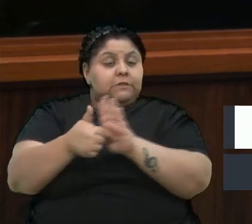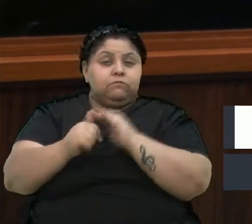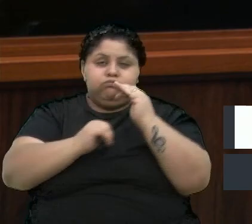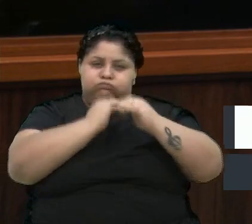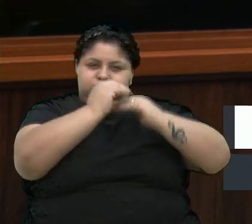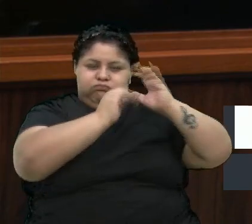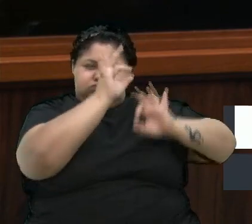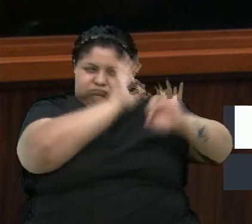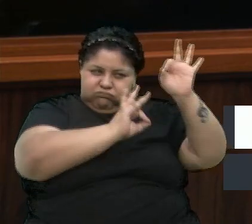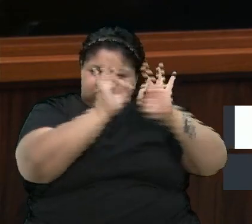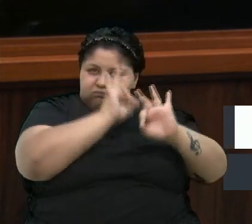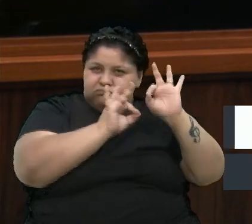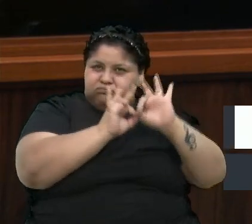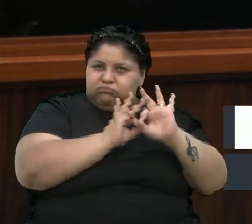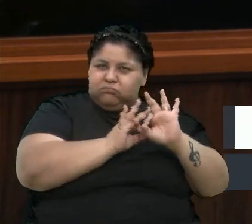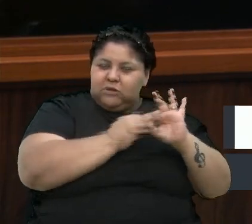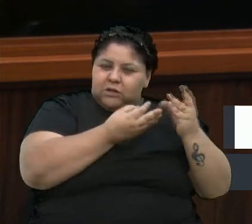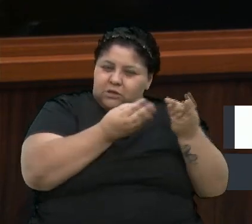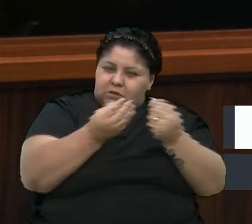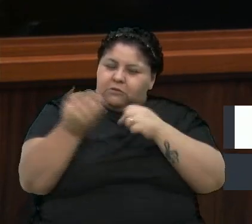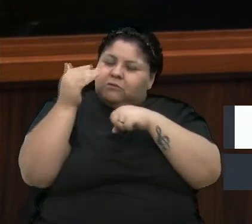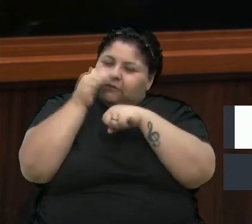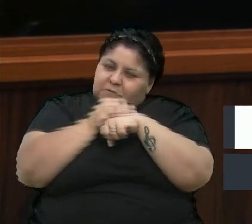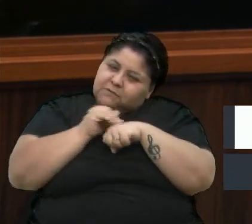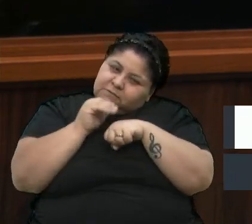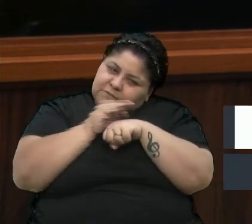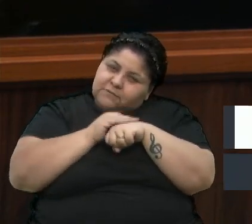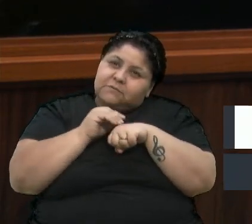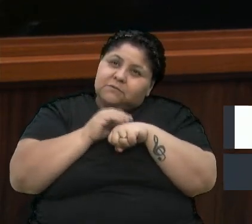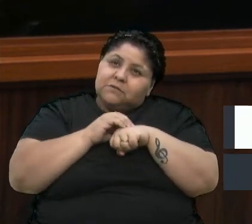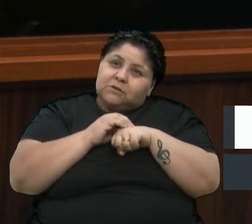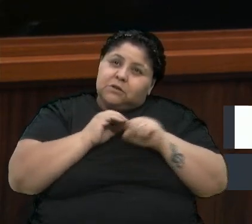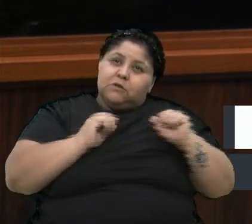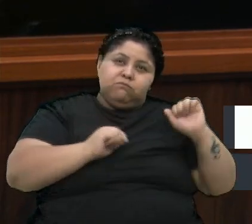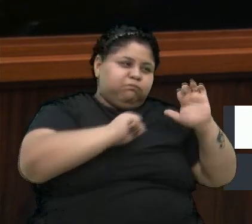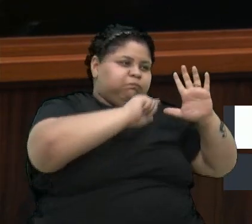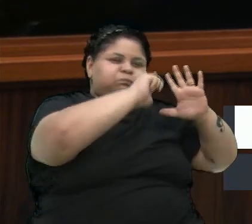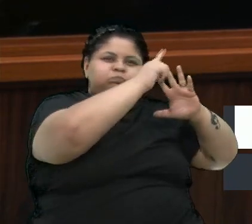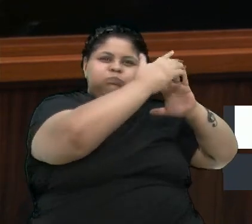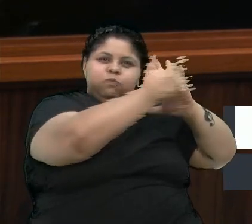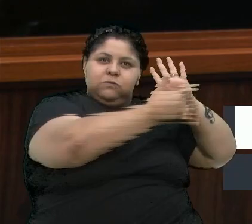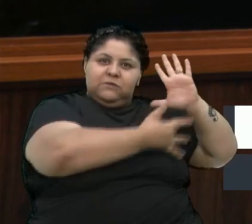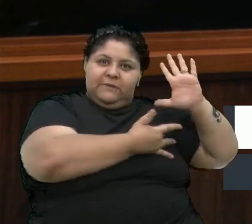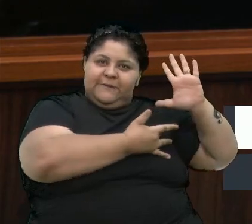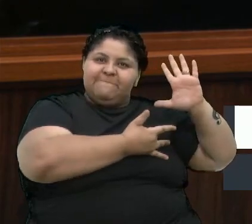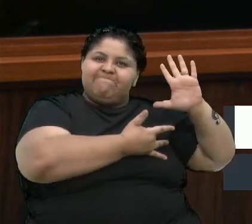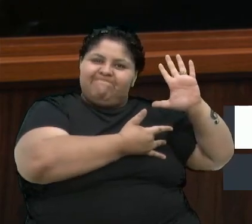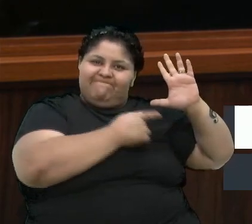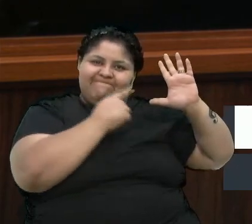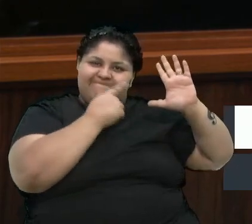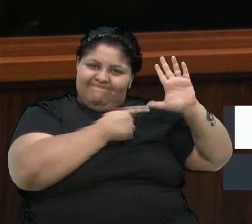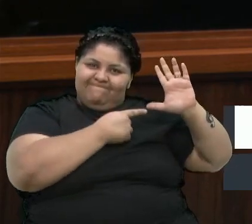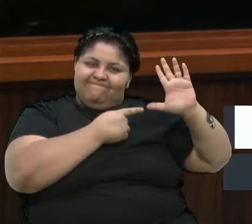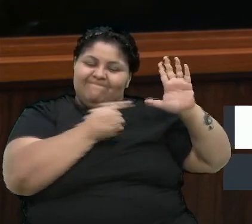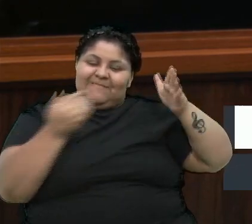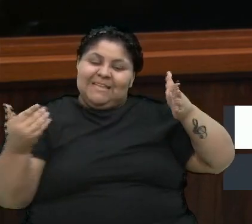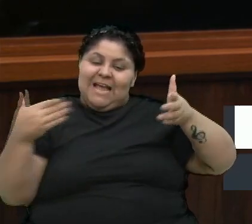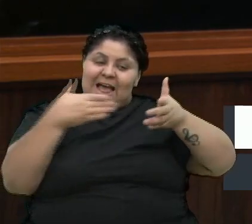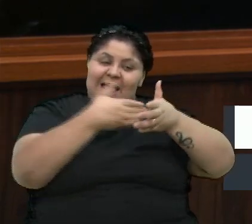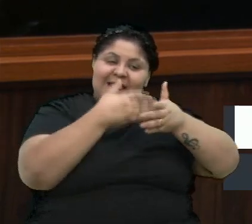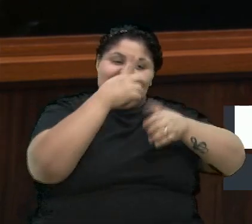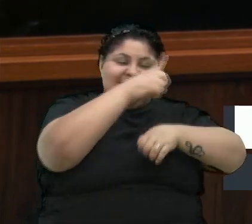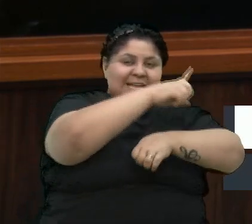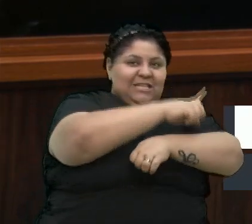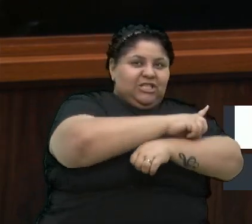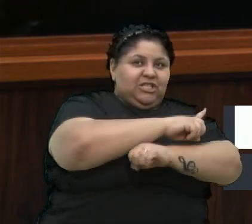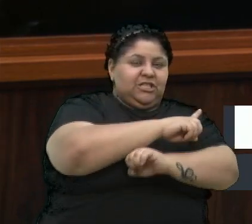assim, com muito carinho, com muitas mãos, e ela vai estar até o dia 11 de